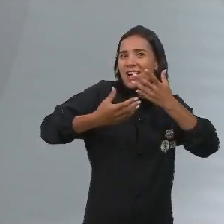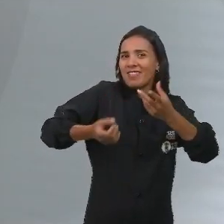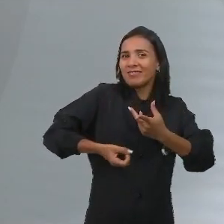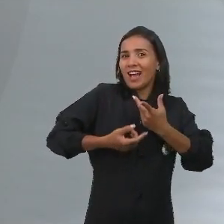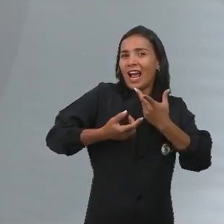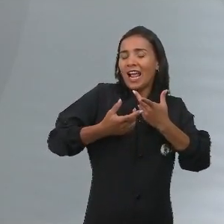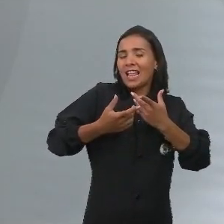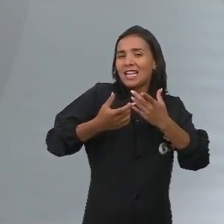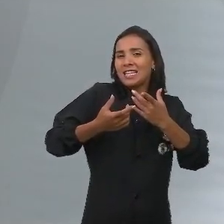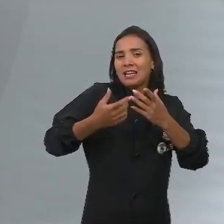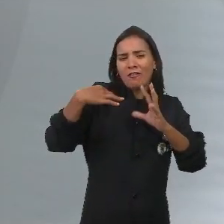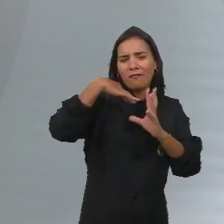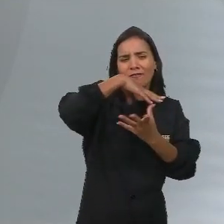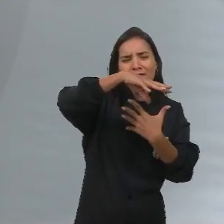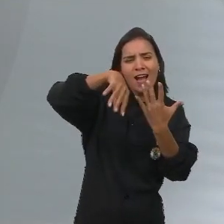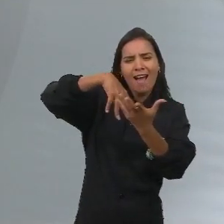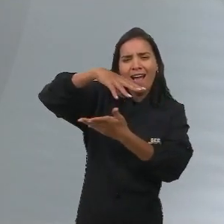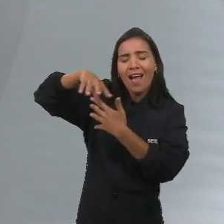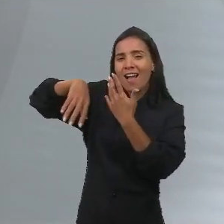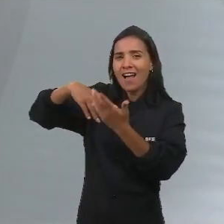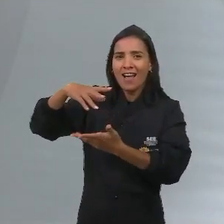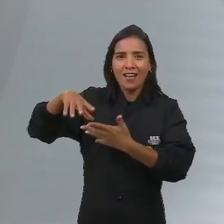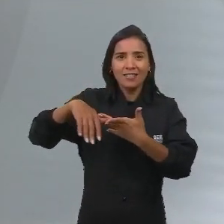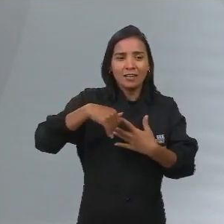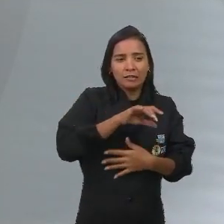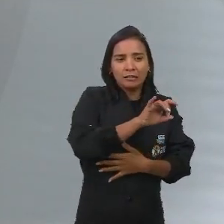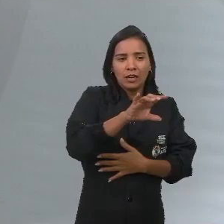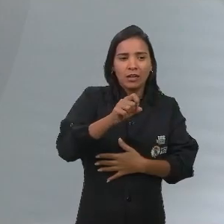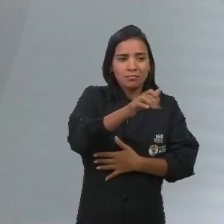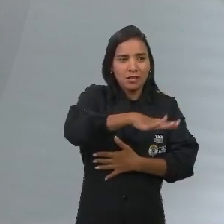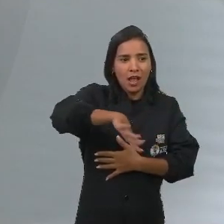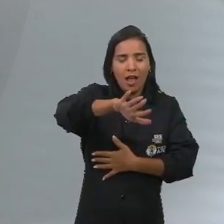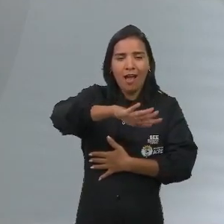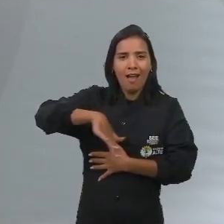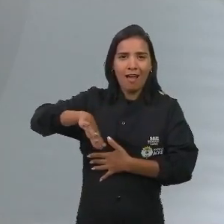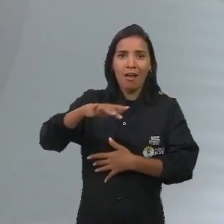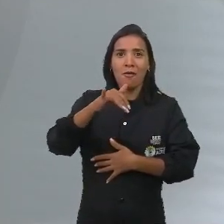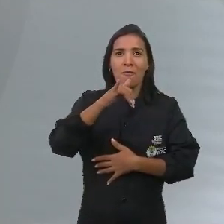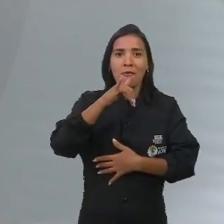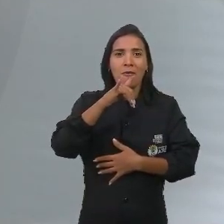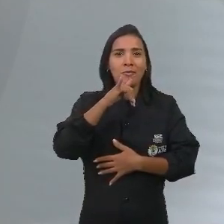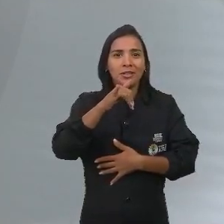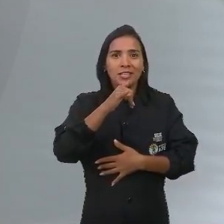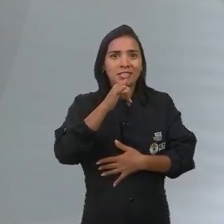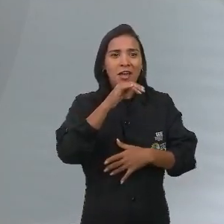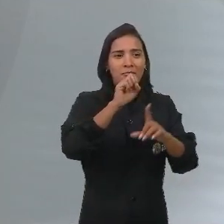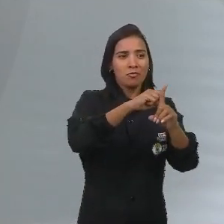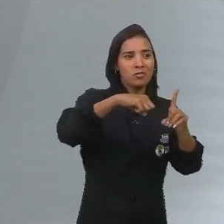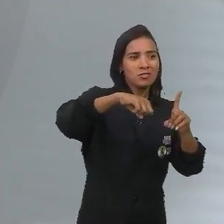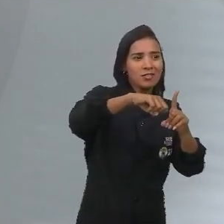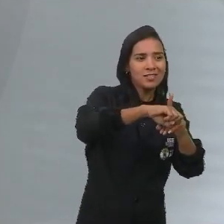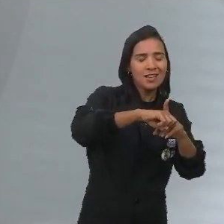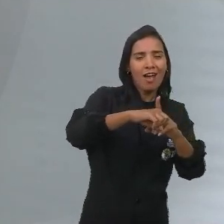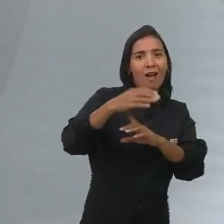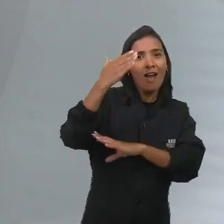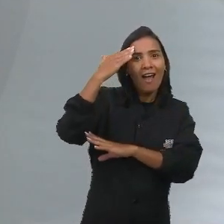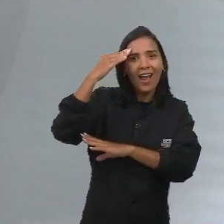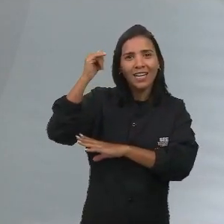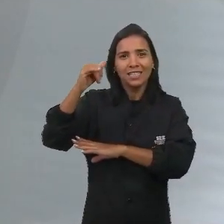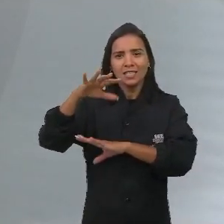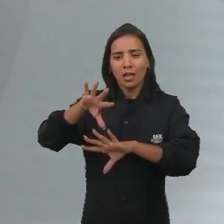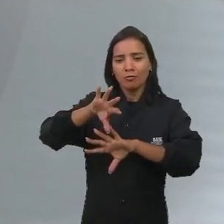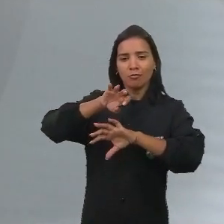social que engloba e direciona e tem como vertente esse saber esse saber em que eu posso me